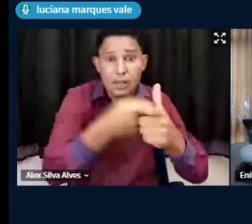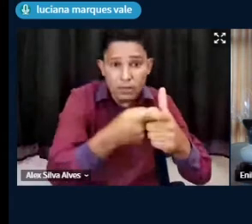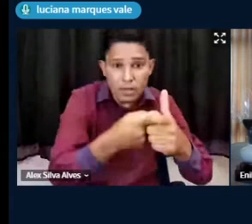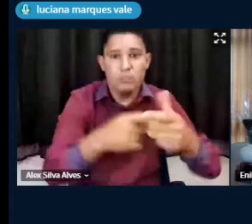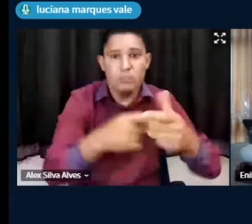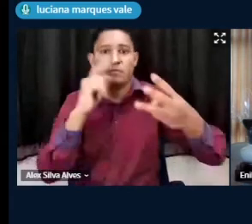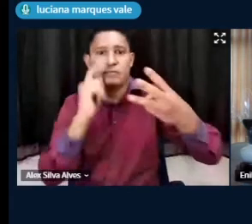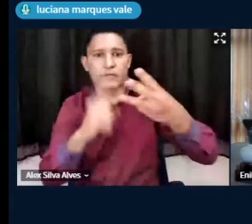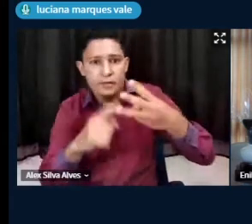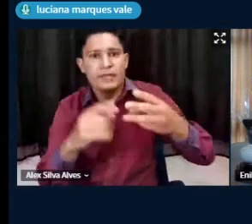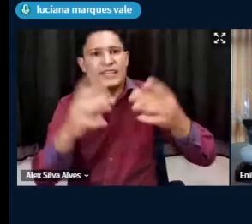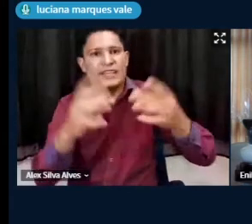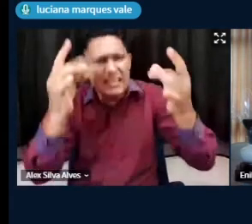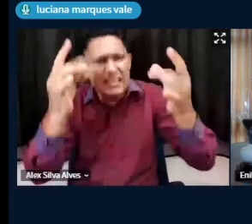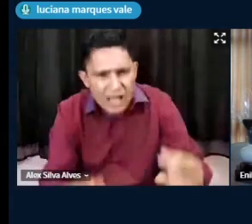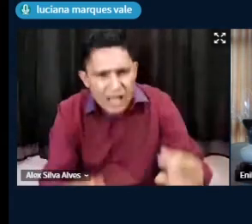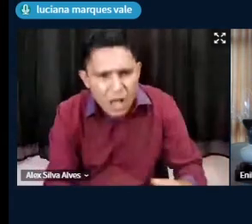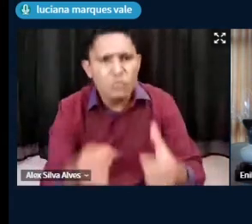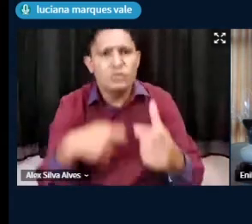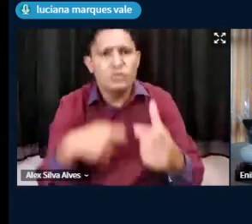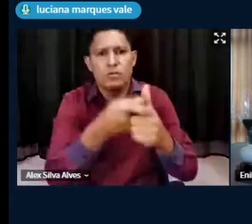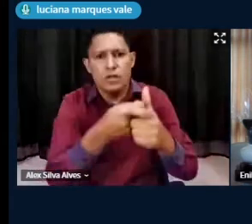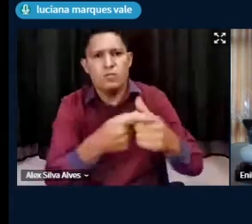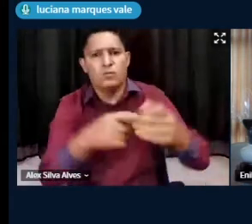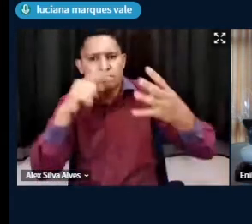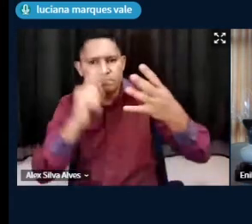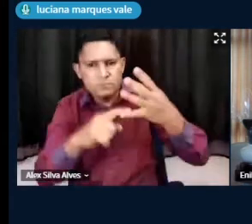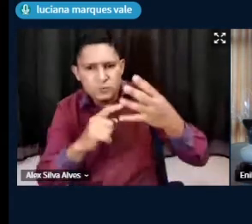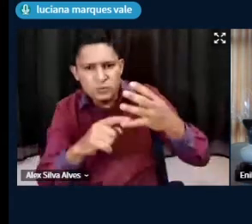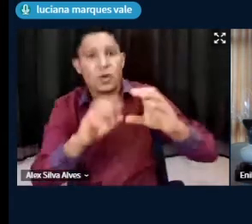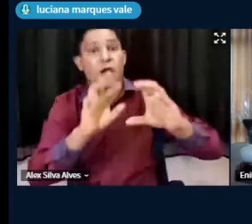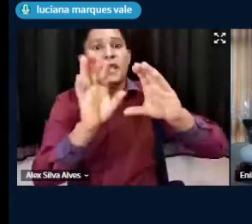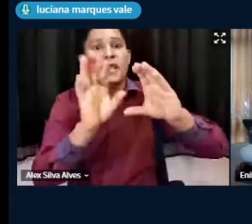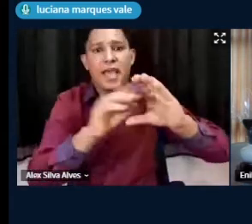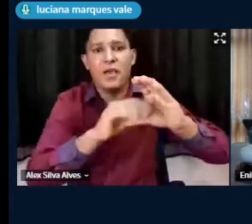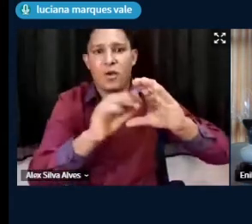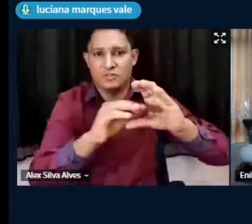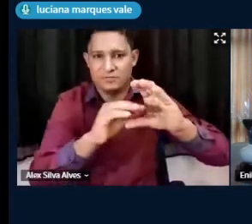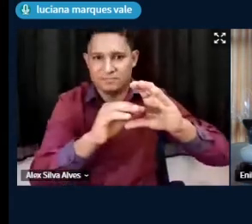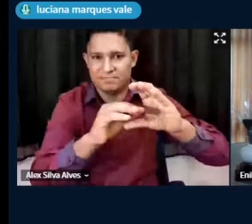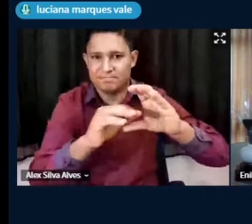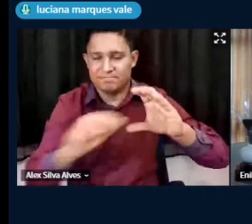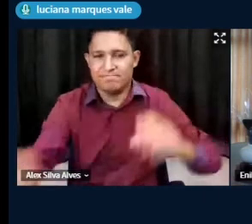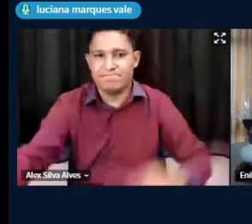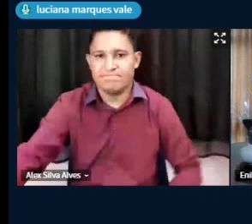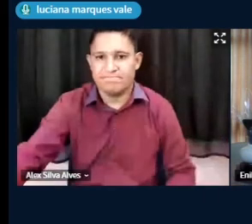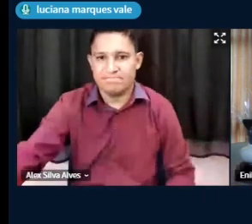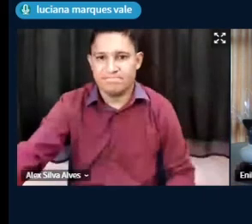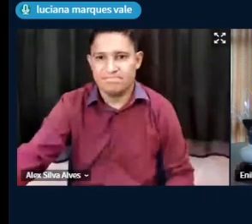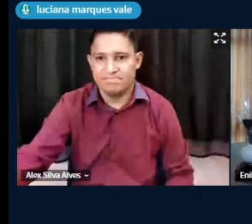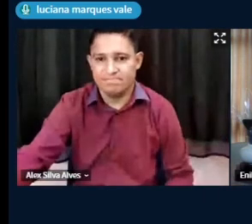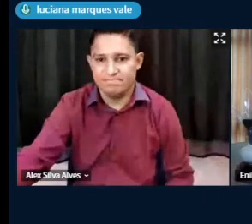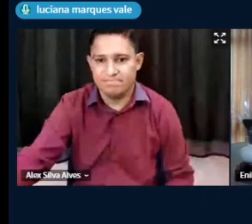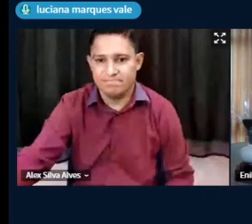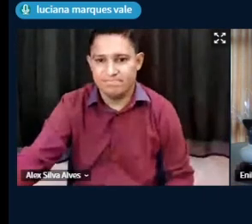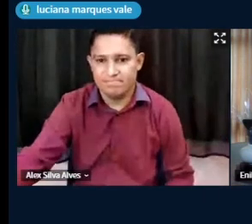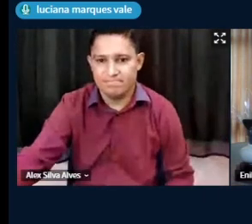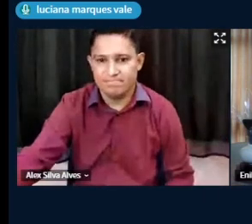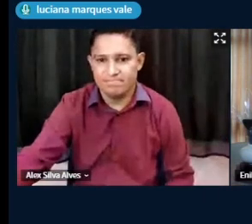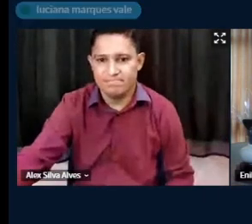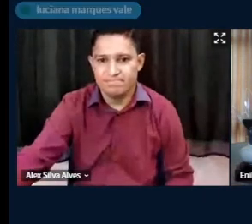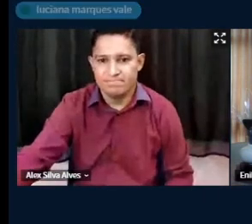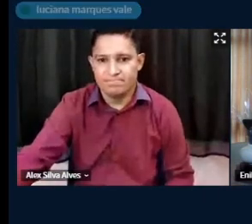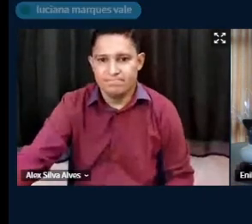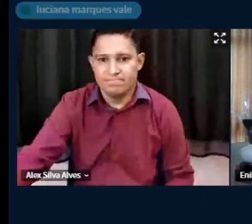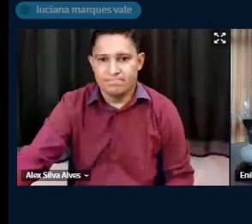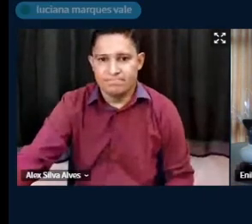especificador. Então, aqui, novamente, nós temos o termo, a imagem, o sinal termo, a descrição e o QR Code.